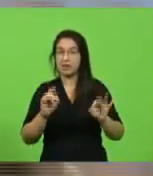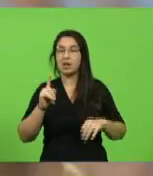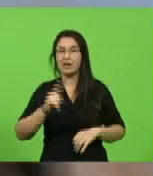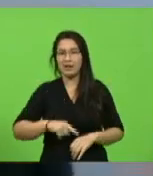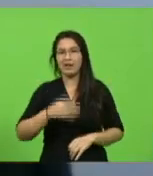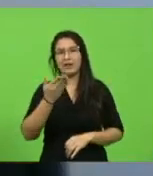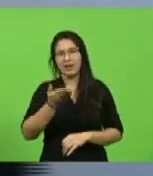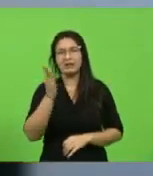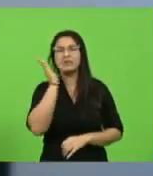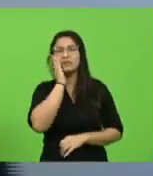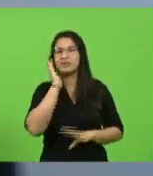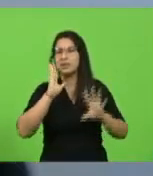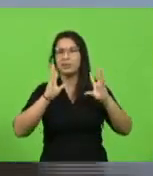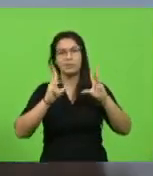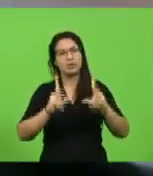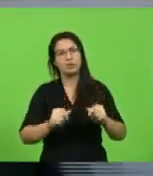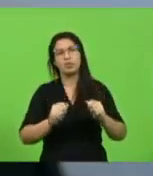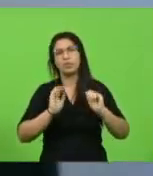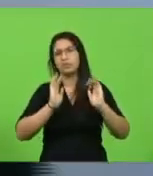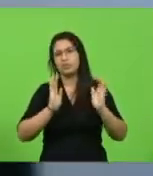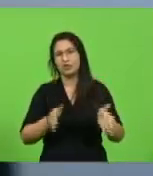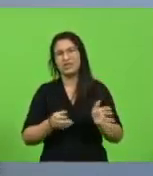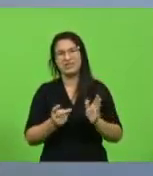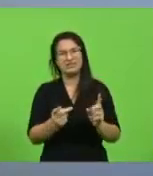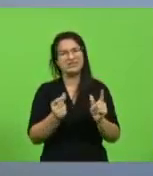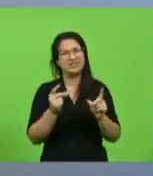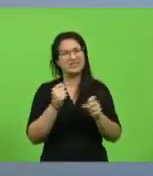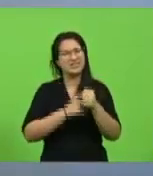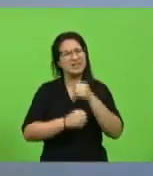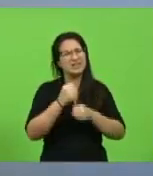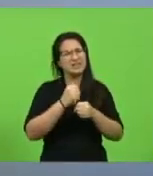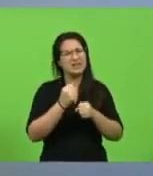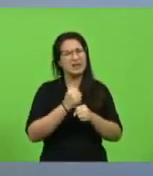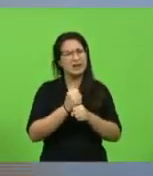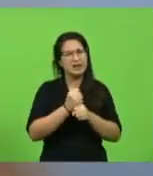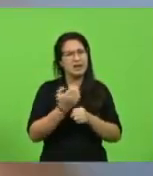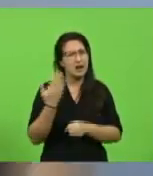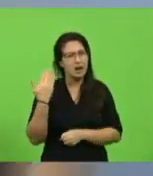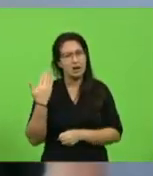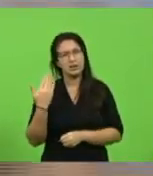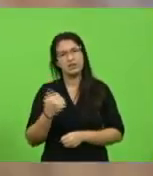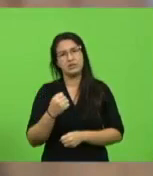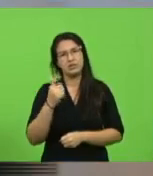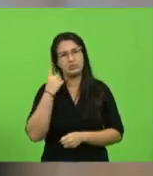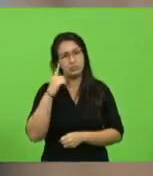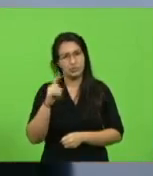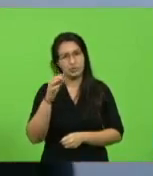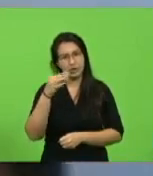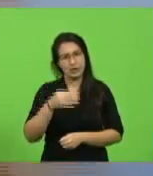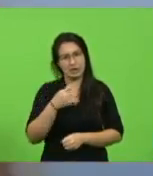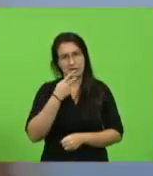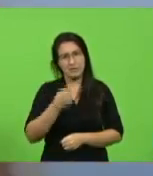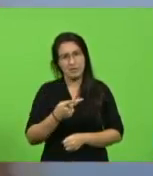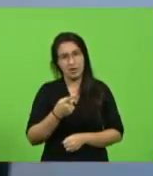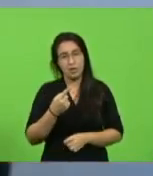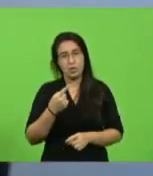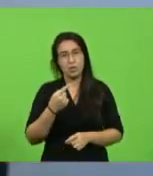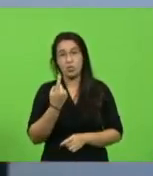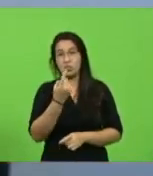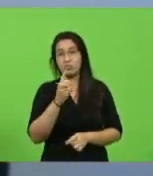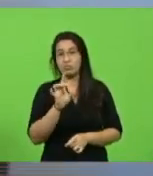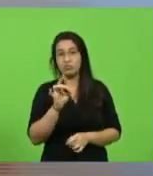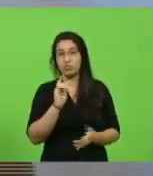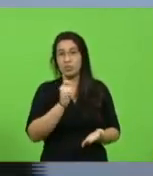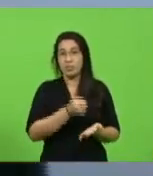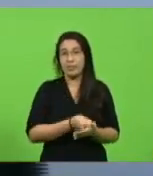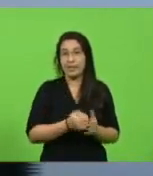de tudo já muito antes desta data, pois existe apenas uma forma de pagar e não receber,